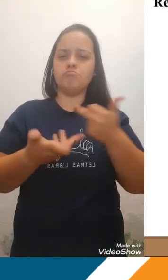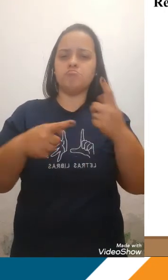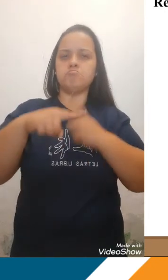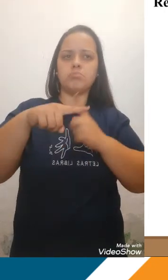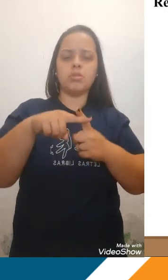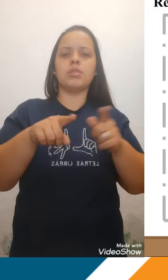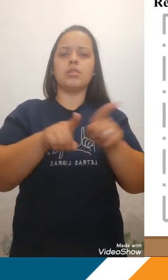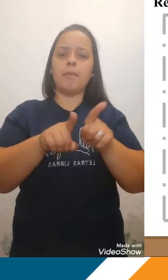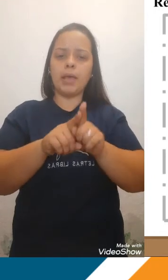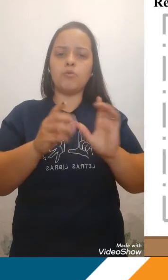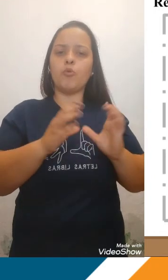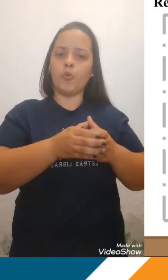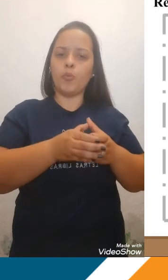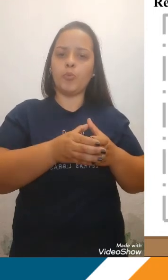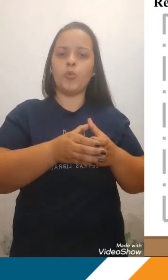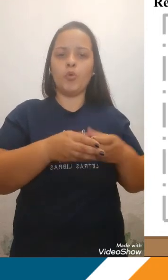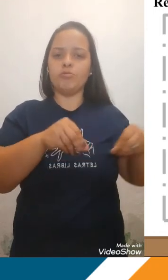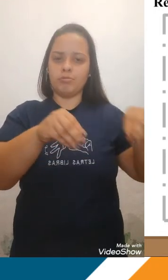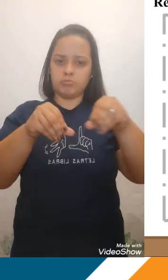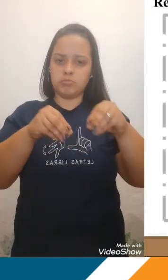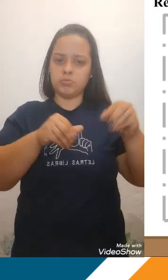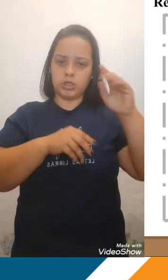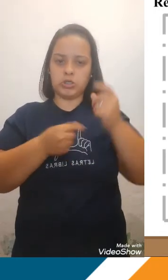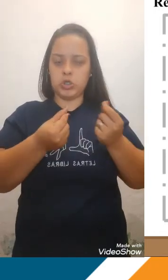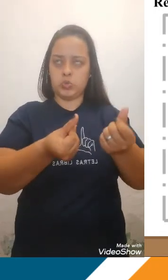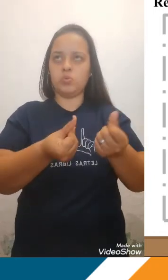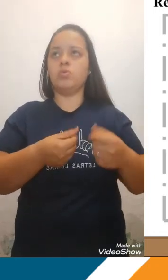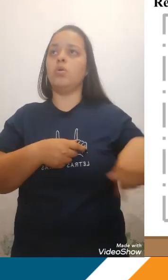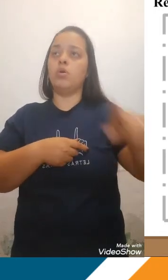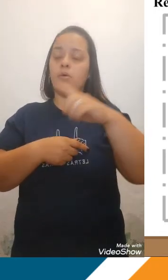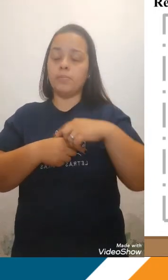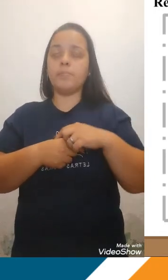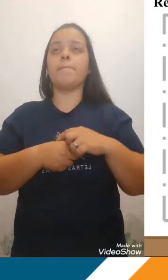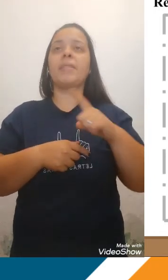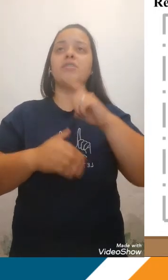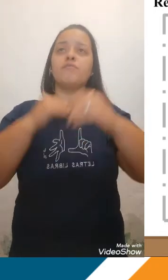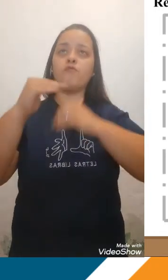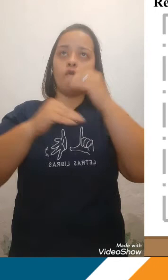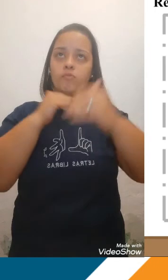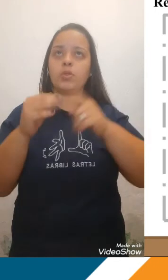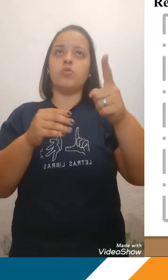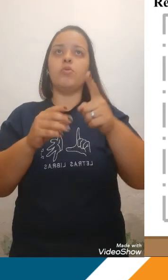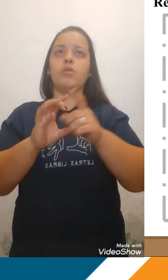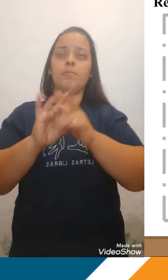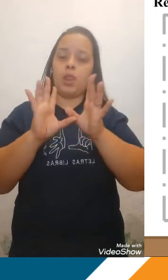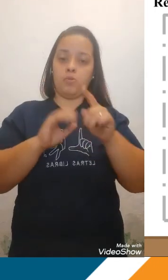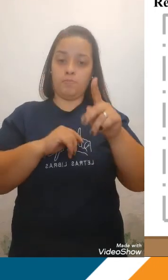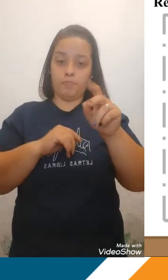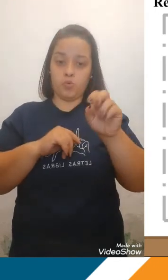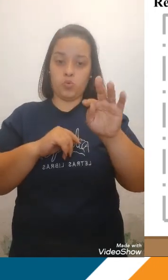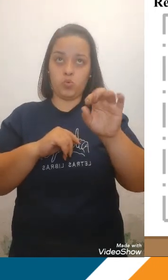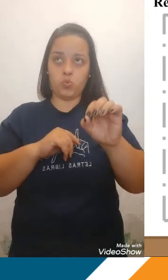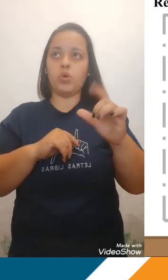elites latifundiárias. No desenvolvimento da Revolução Liberal do Porto, foram realizadas eleições para